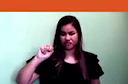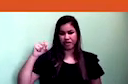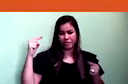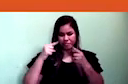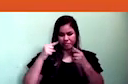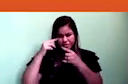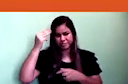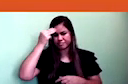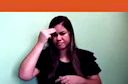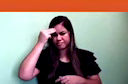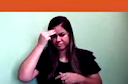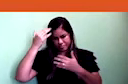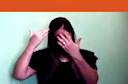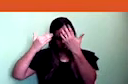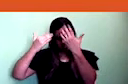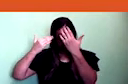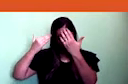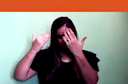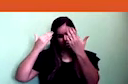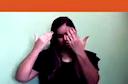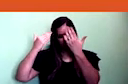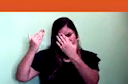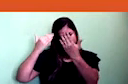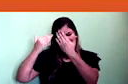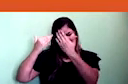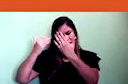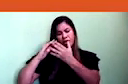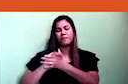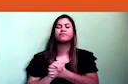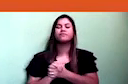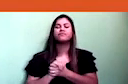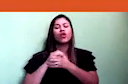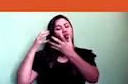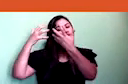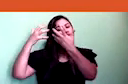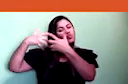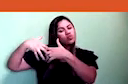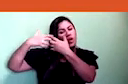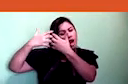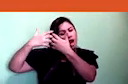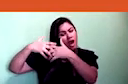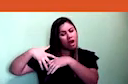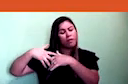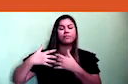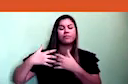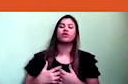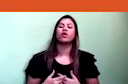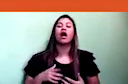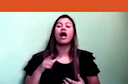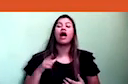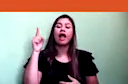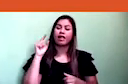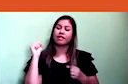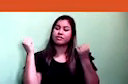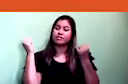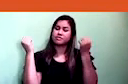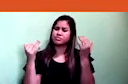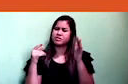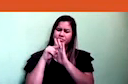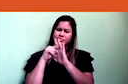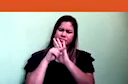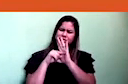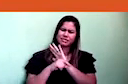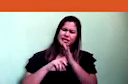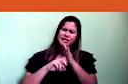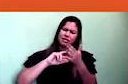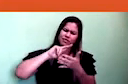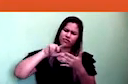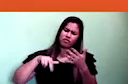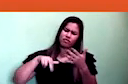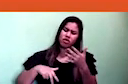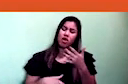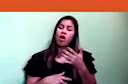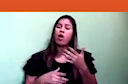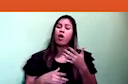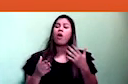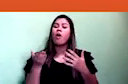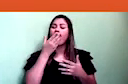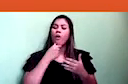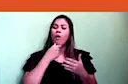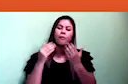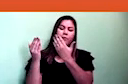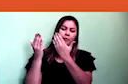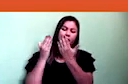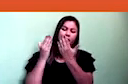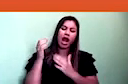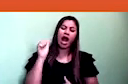traz muitas pesquisas, né, que foi iniciada lá com um psicólogo chamado Aaron